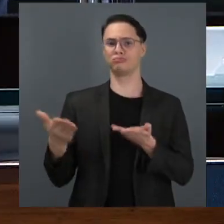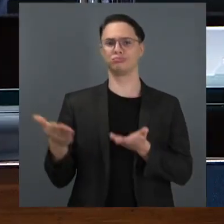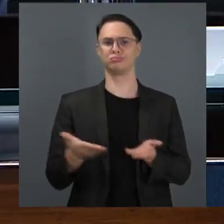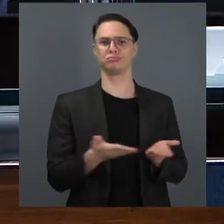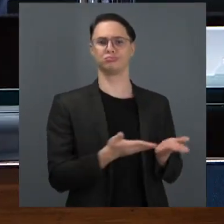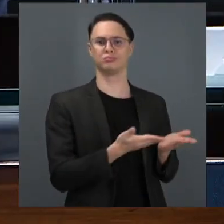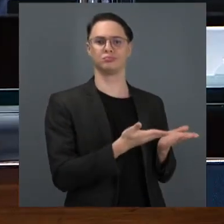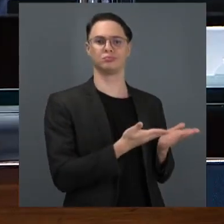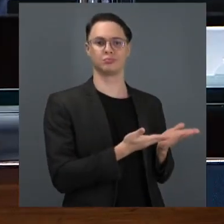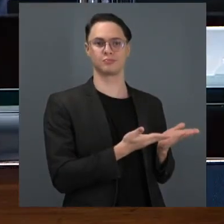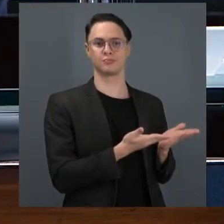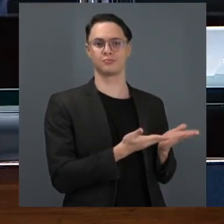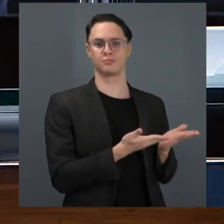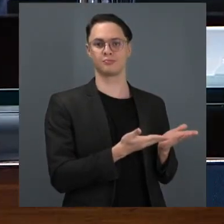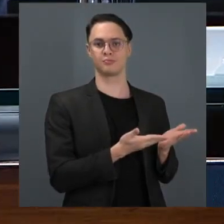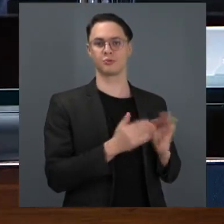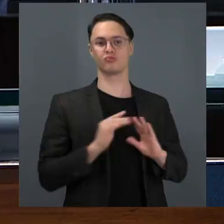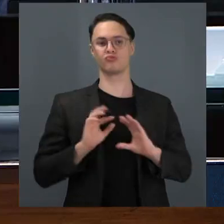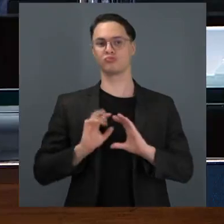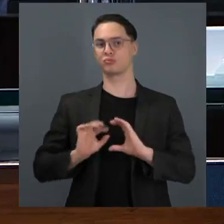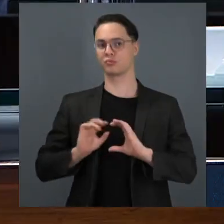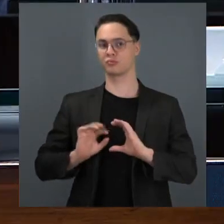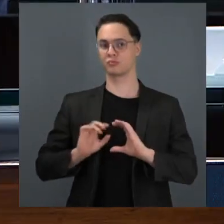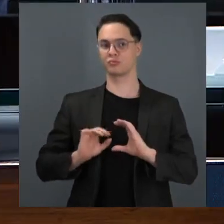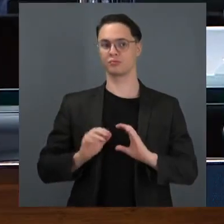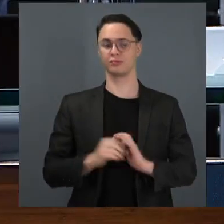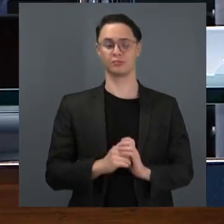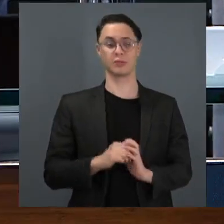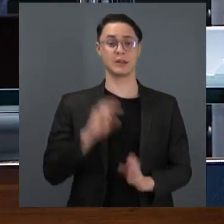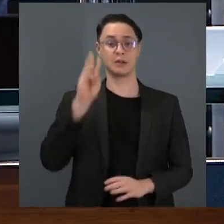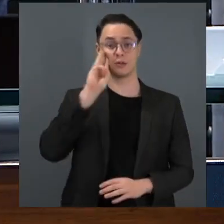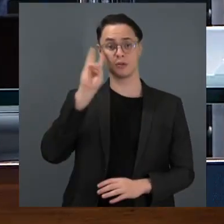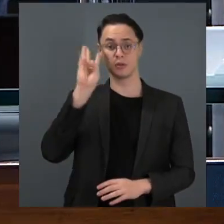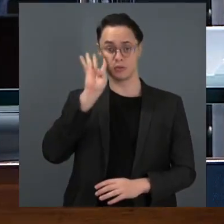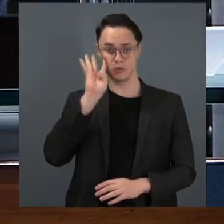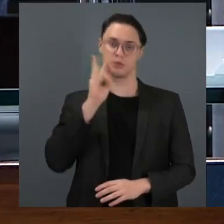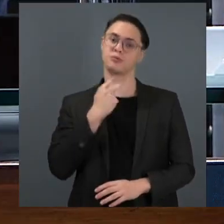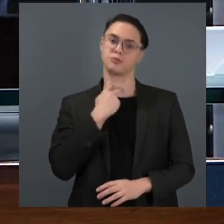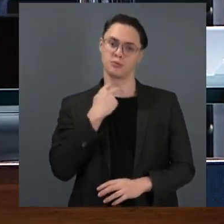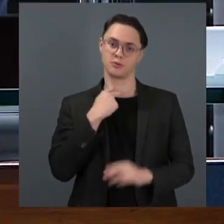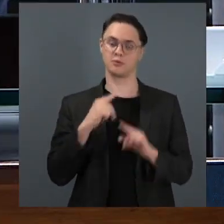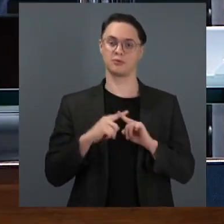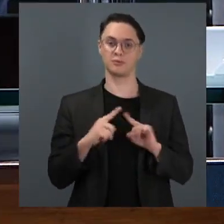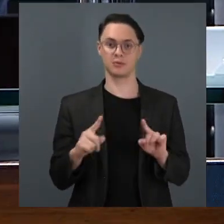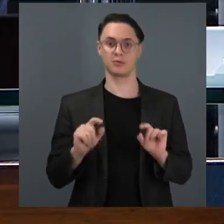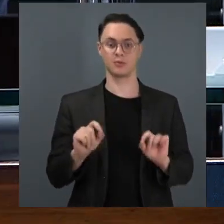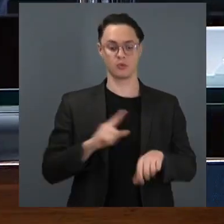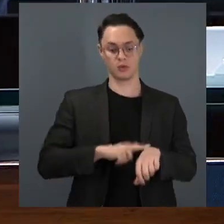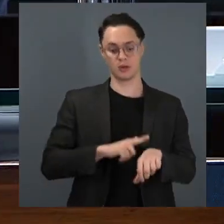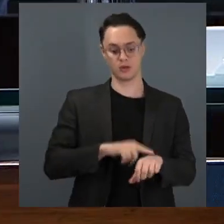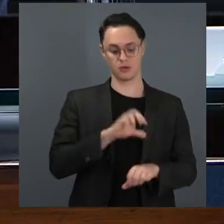úteis, exceto às terças e quartas-feiras, aos finais de semana e feriados, das 9 às